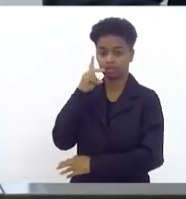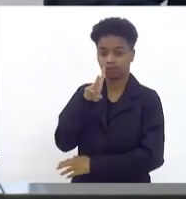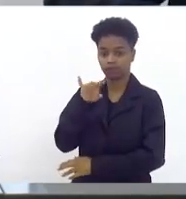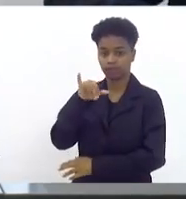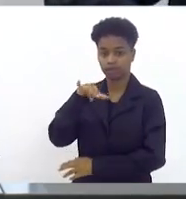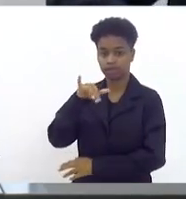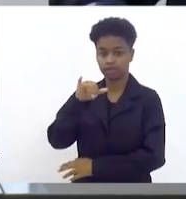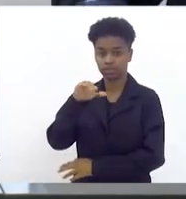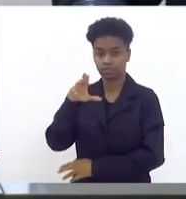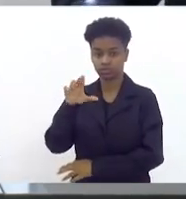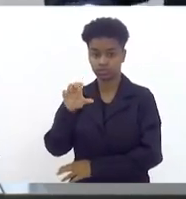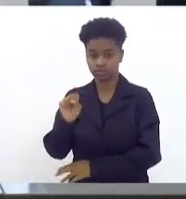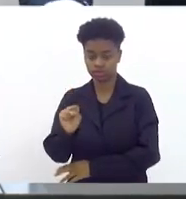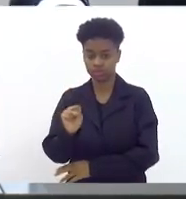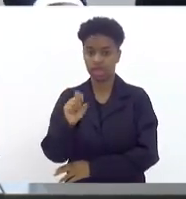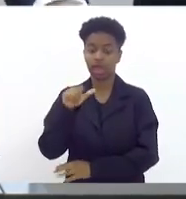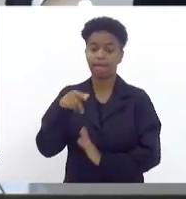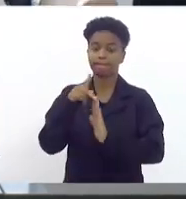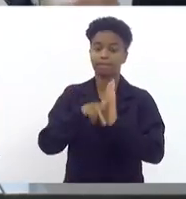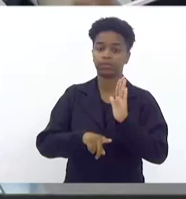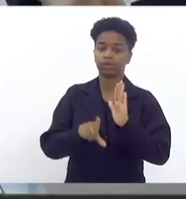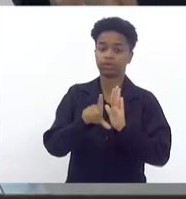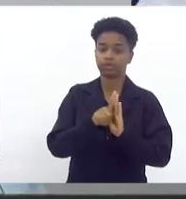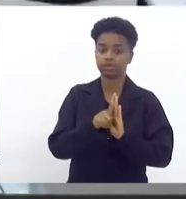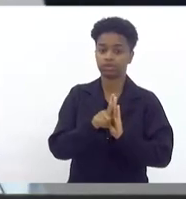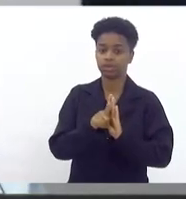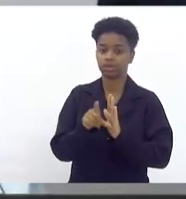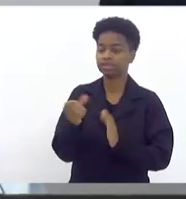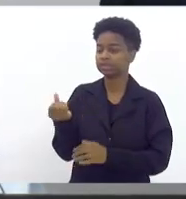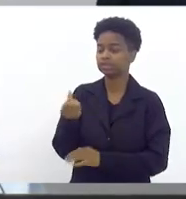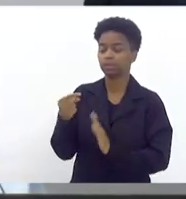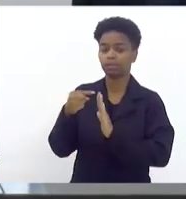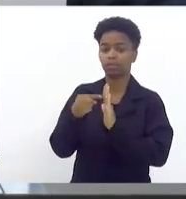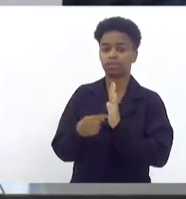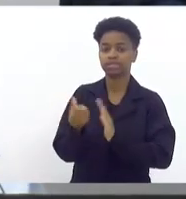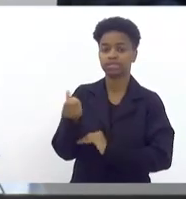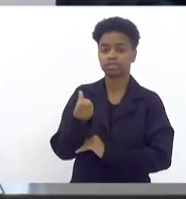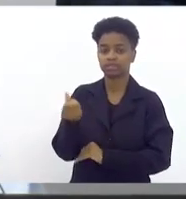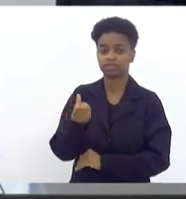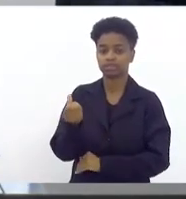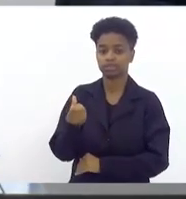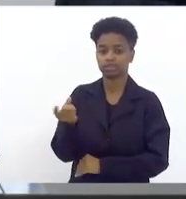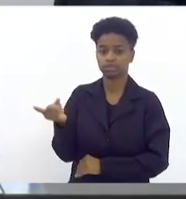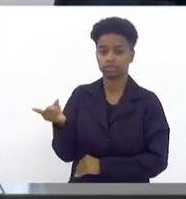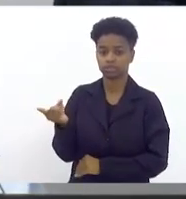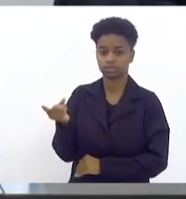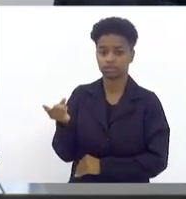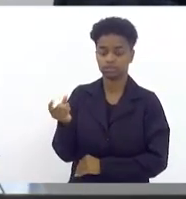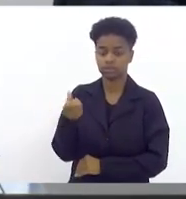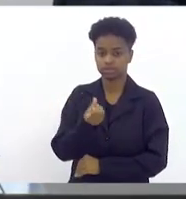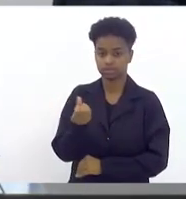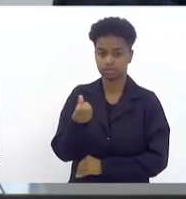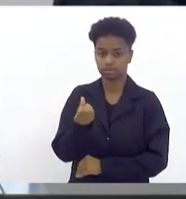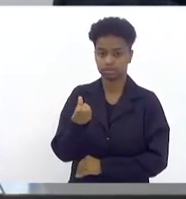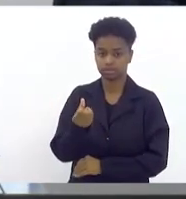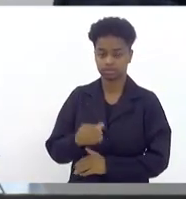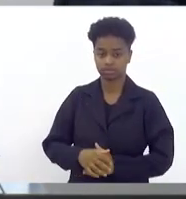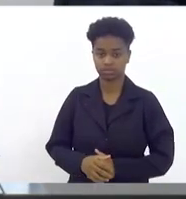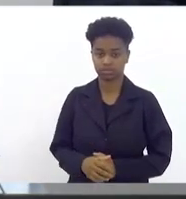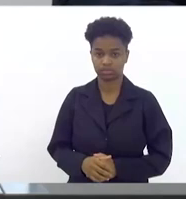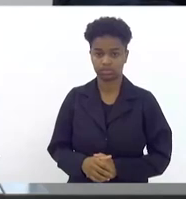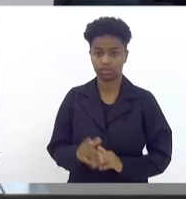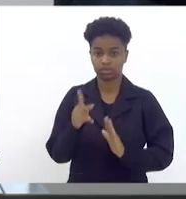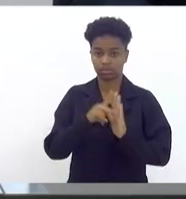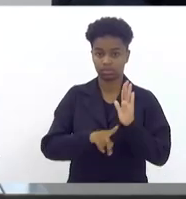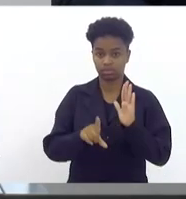Cozzolino. É o projeto de lei, deputado Luiz Paulo, é o 66 da pauta. Chamar a atenção aqui dos colegas para o 66 da pauta. É o